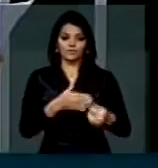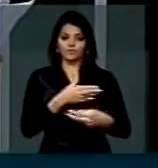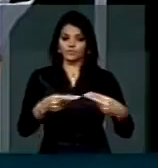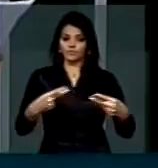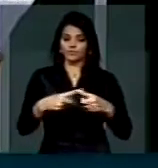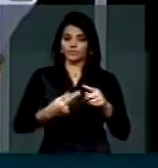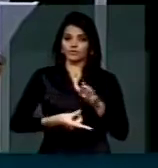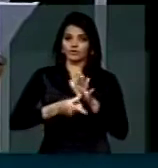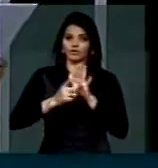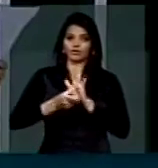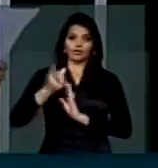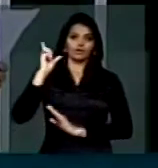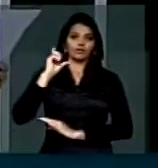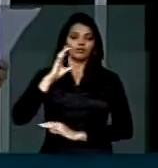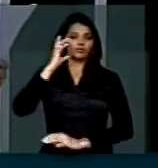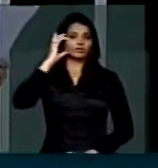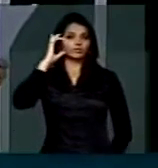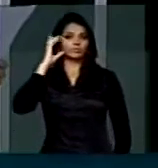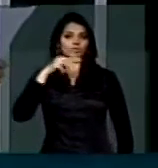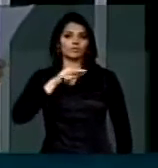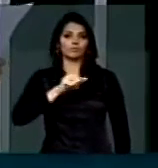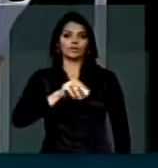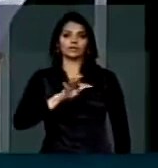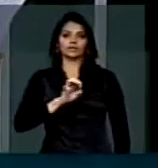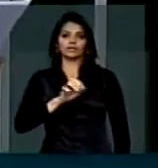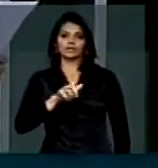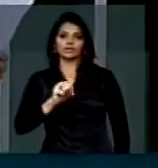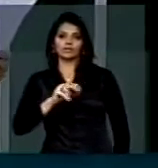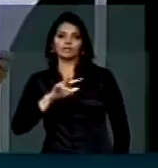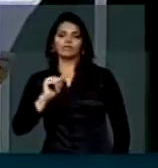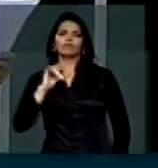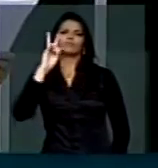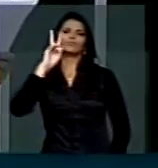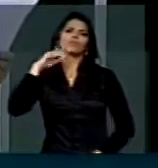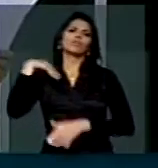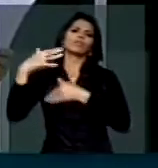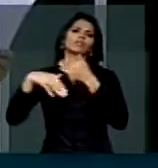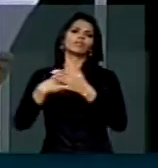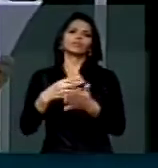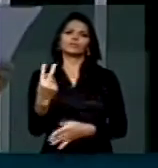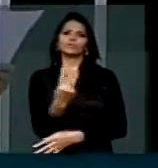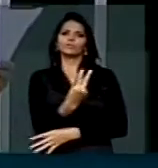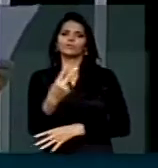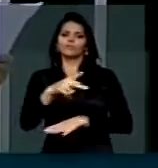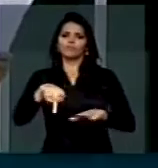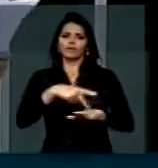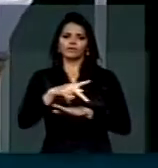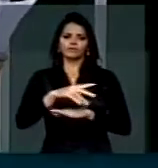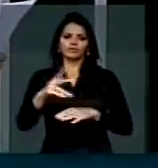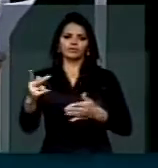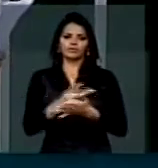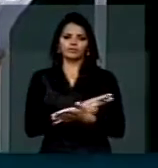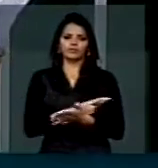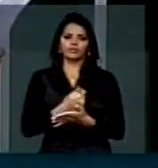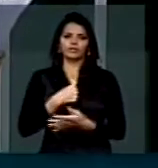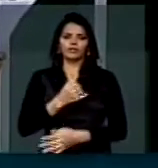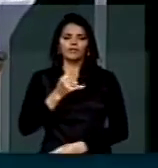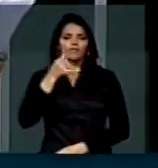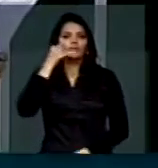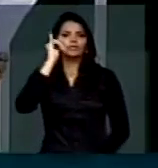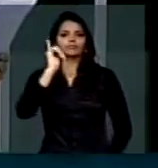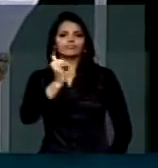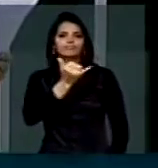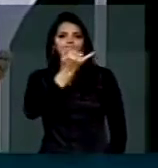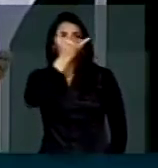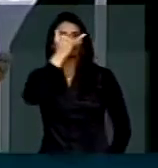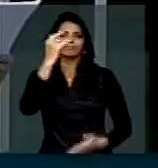Como disse anteriormente, a dobradinha Dilma-Manteiga entrará para a história como a dupla que levou o país a se satisfazer em evitar o desastre. O governo